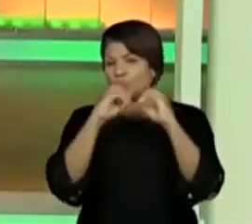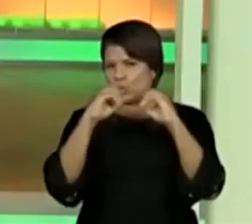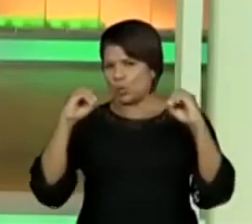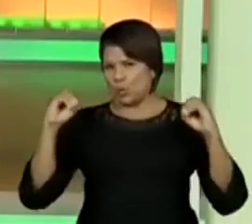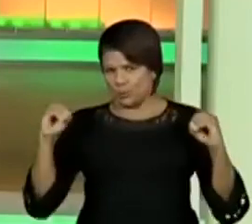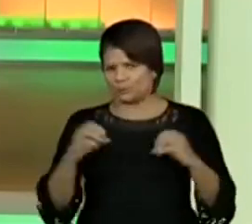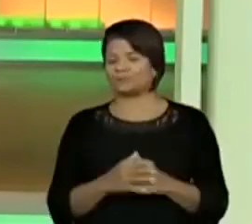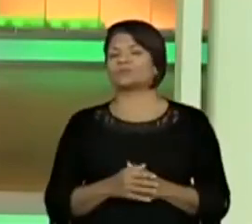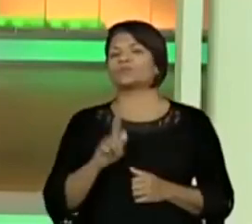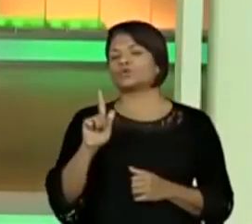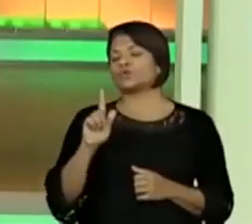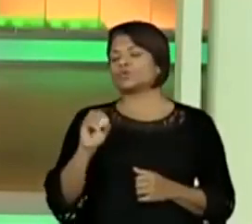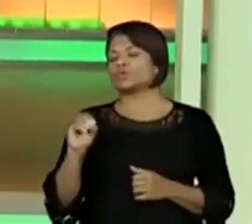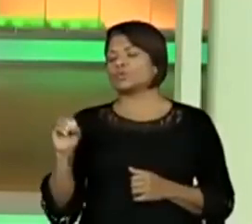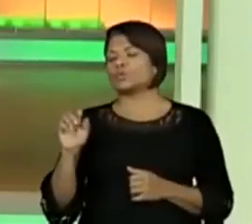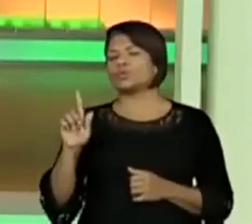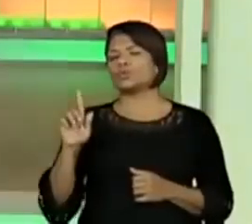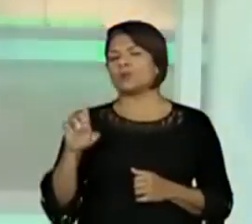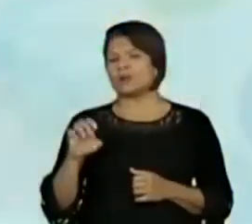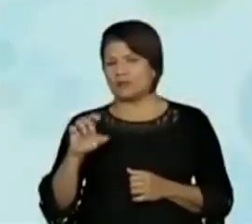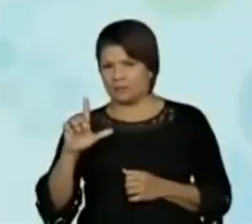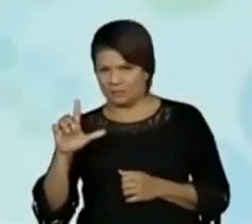ó, Street View.